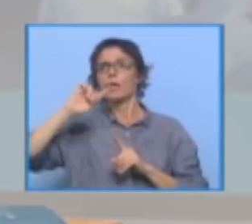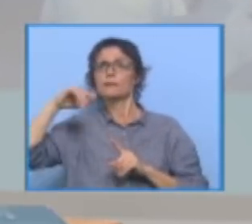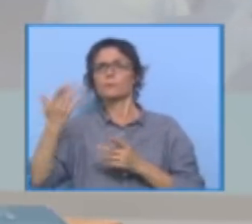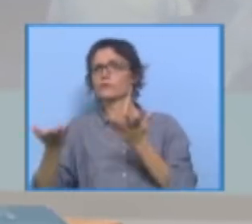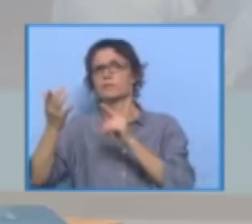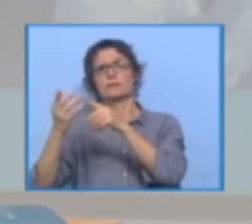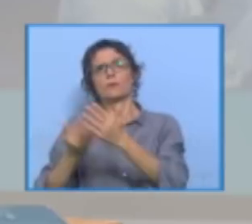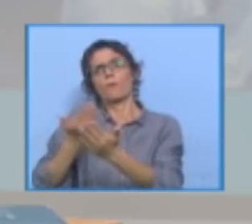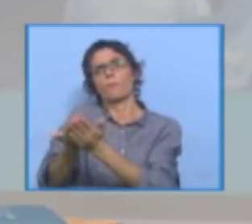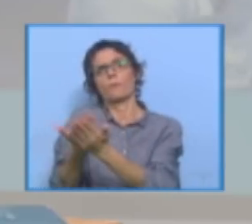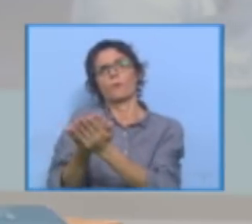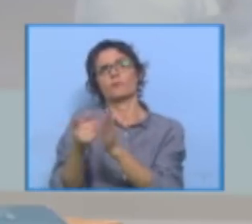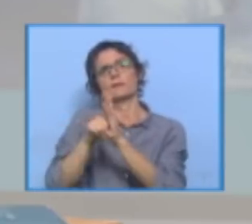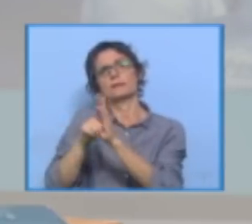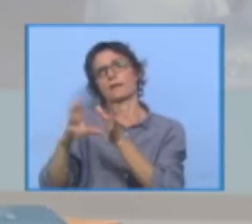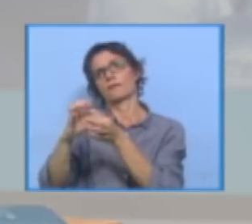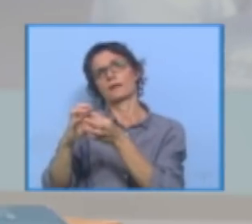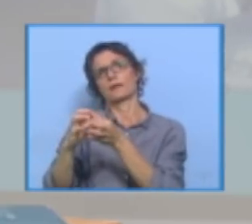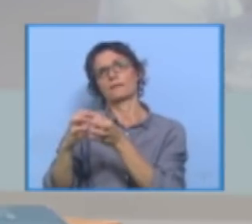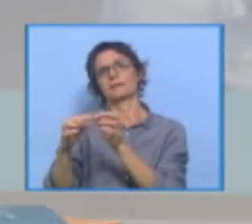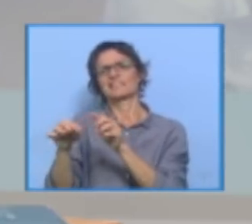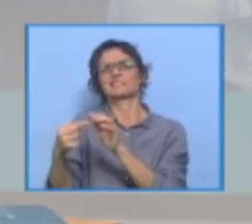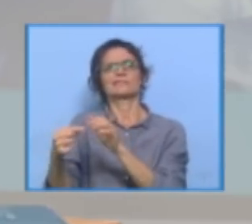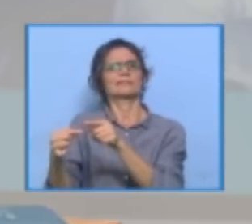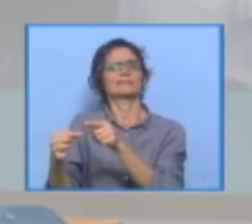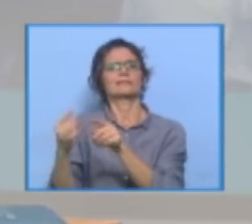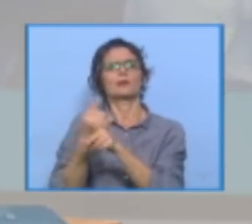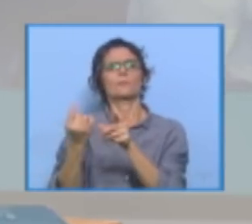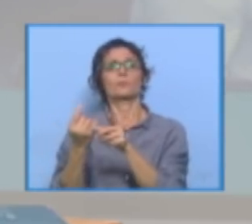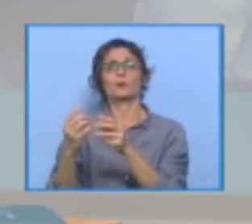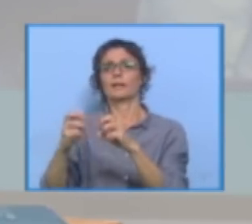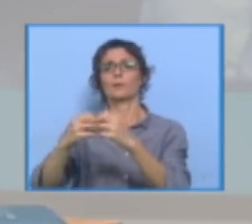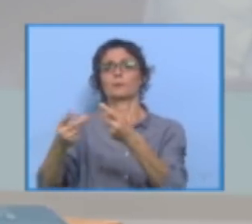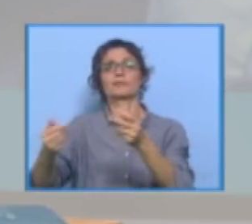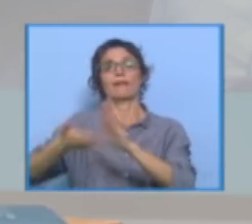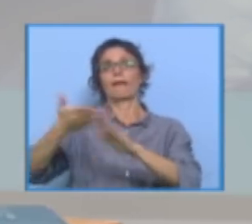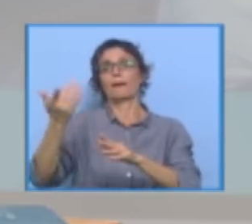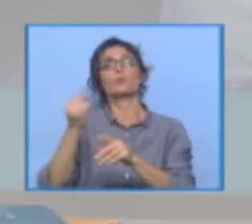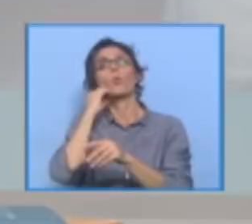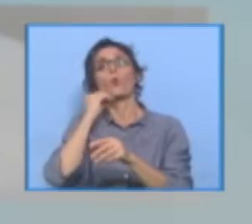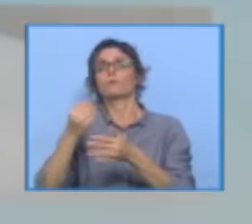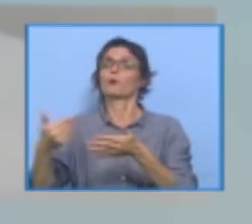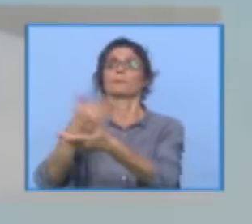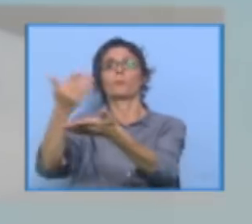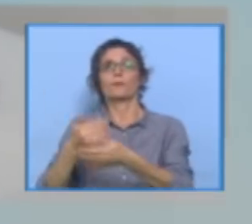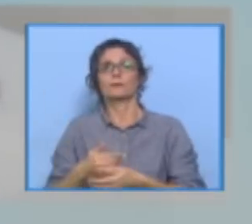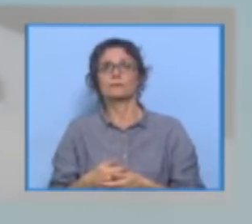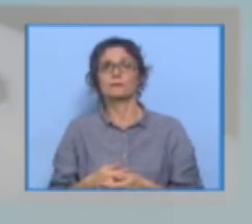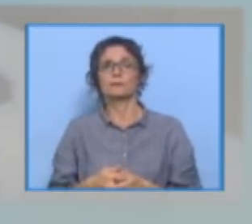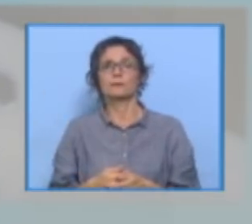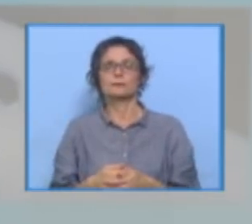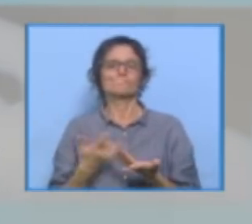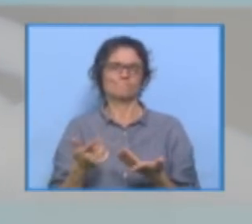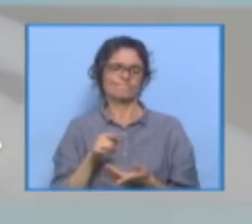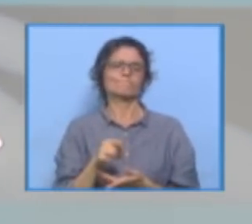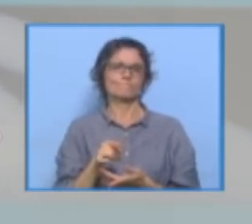problema pela solução mais fácil, mas nem sempre, ou nunca, a solução mais correta. Fica este contributo para um debate, que tem de ser